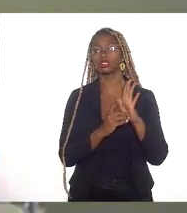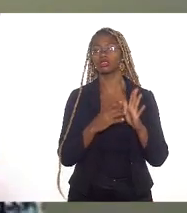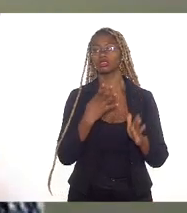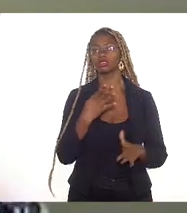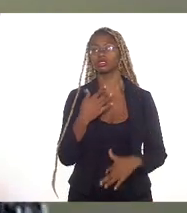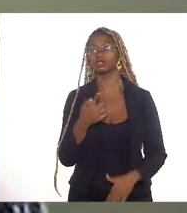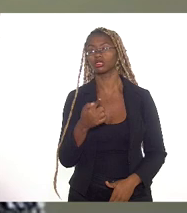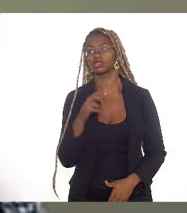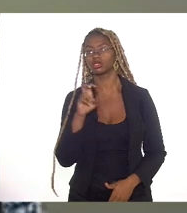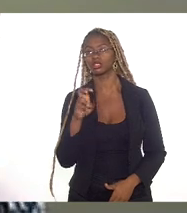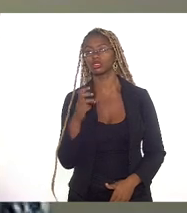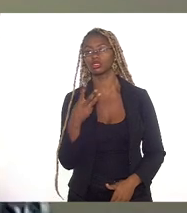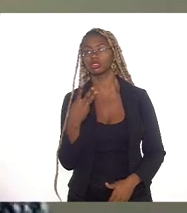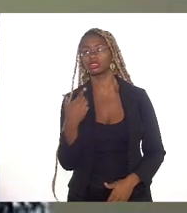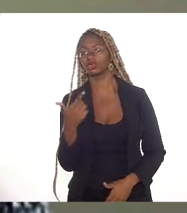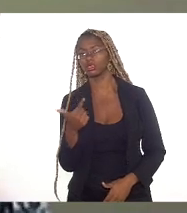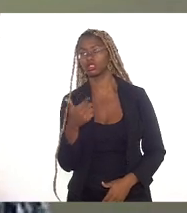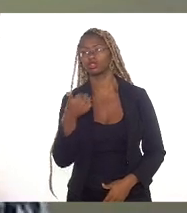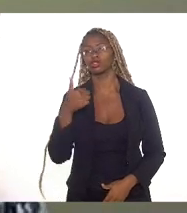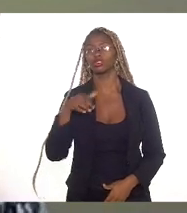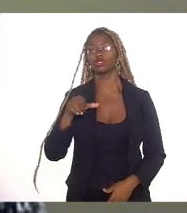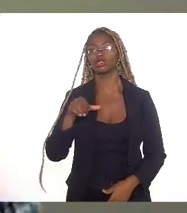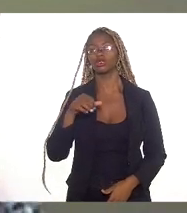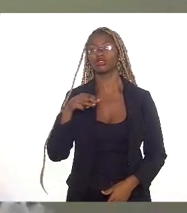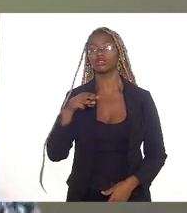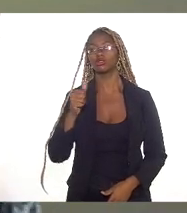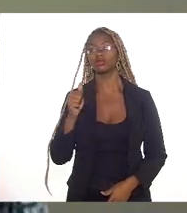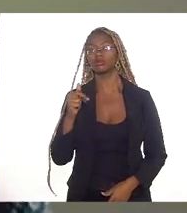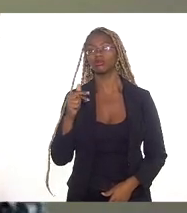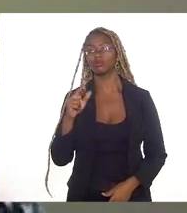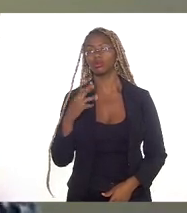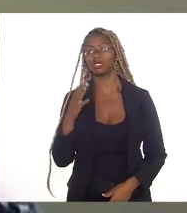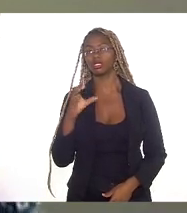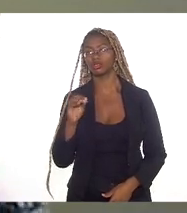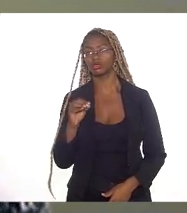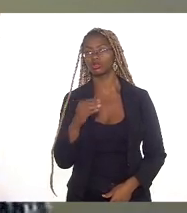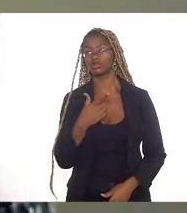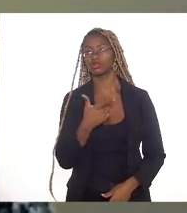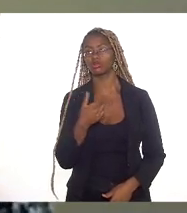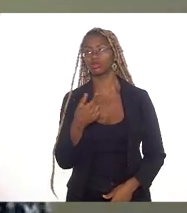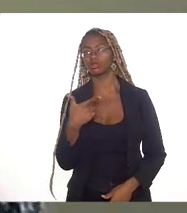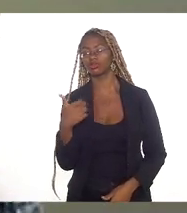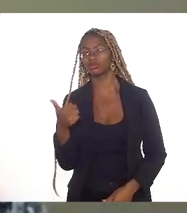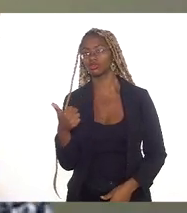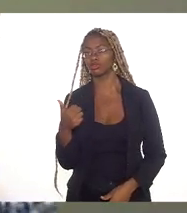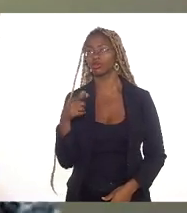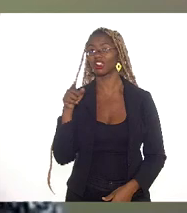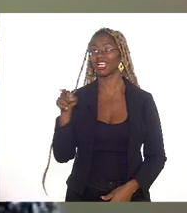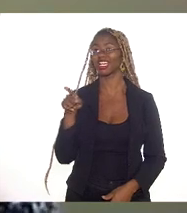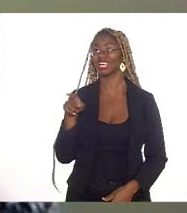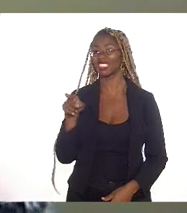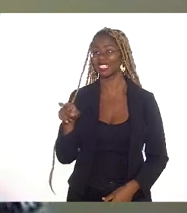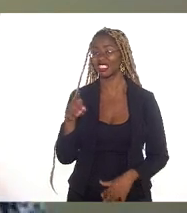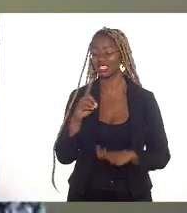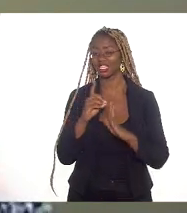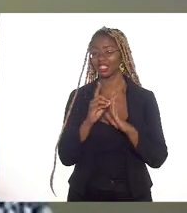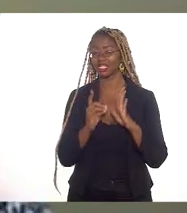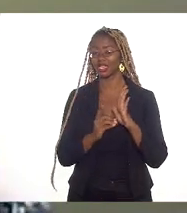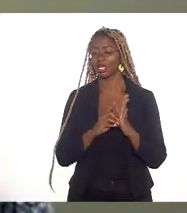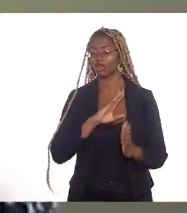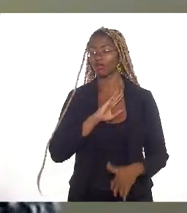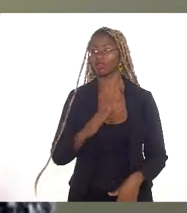47532, de 19 de março de 2021. Esse decreto, o governador determina